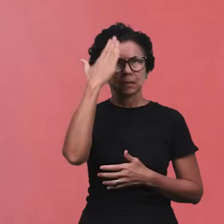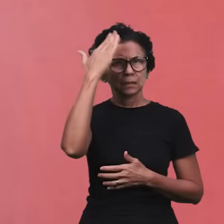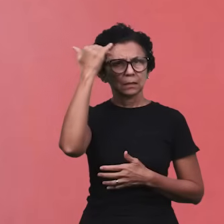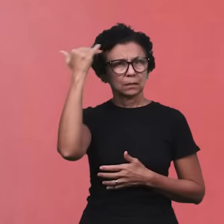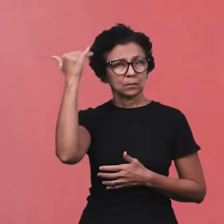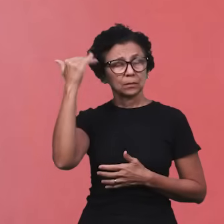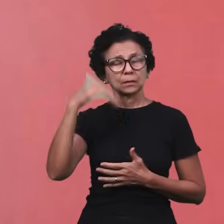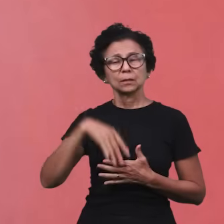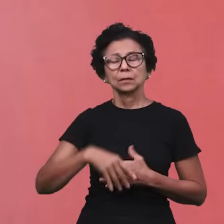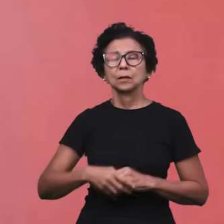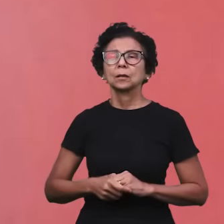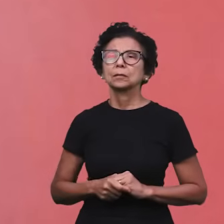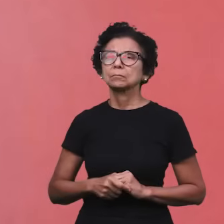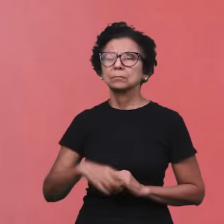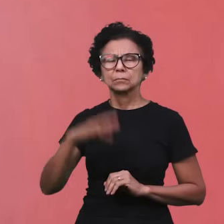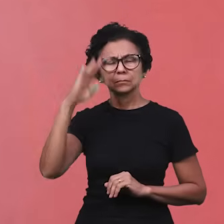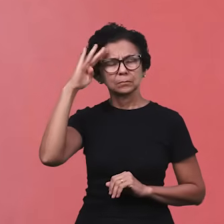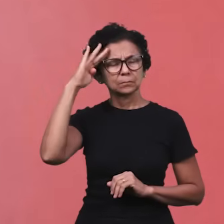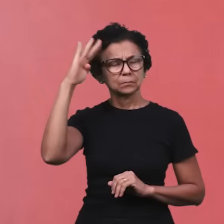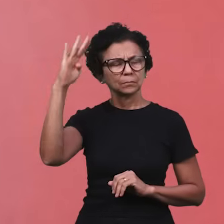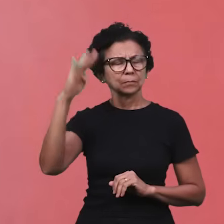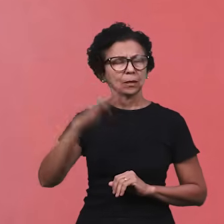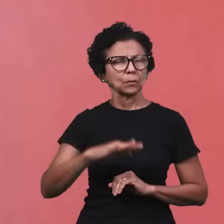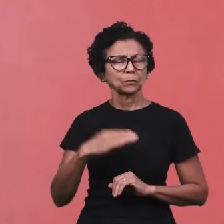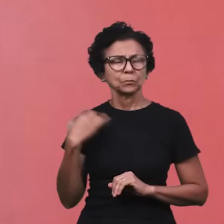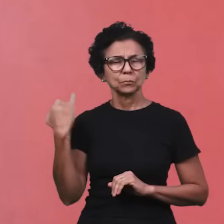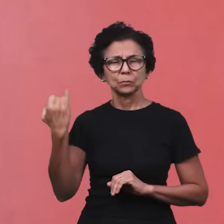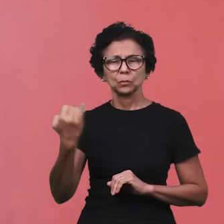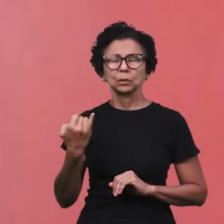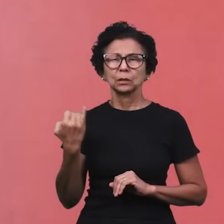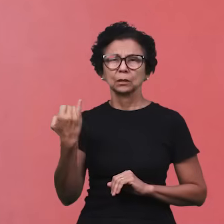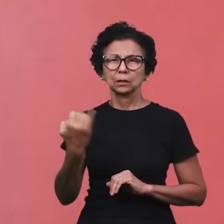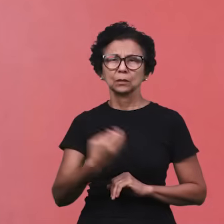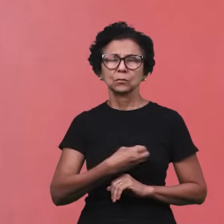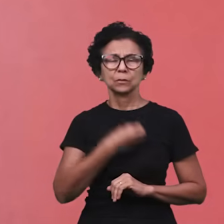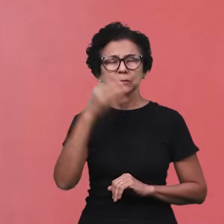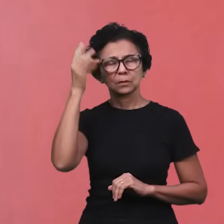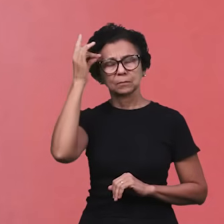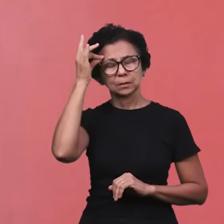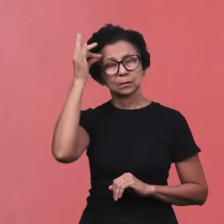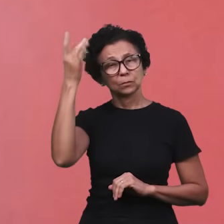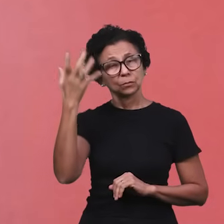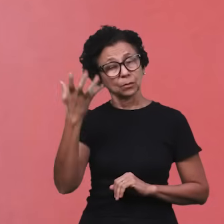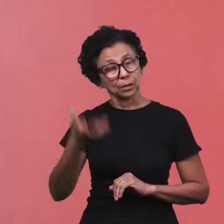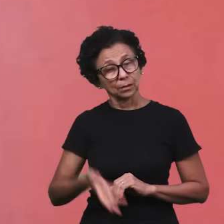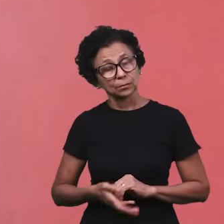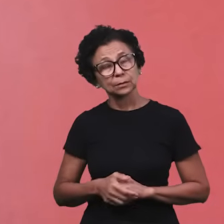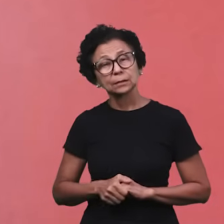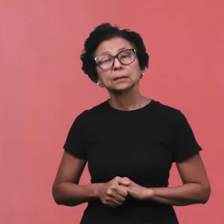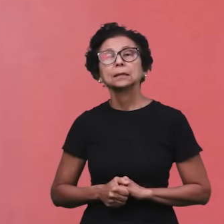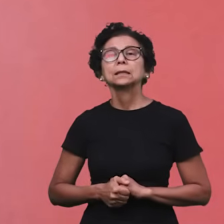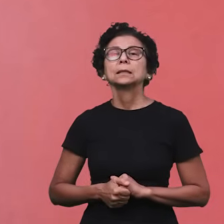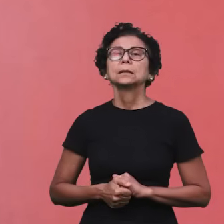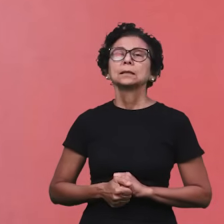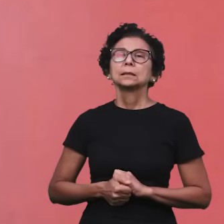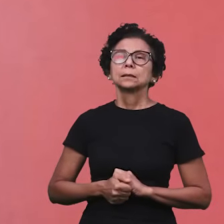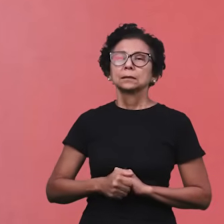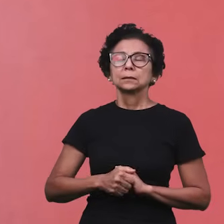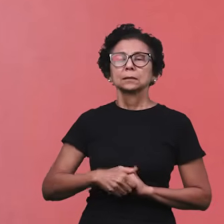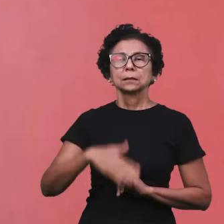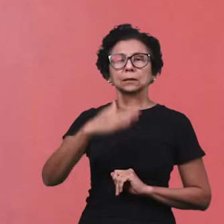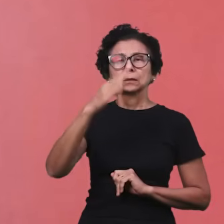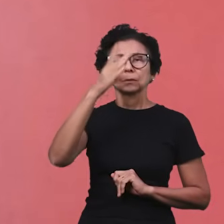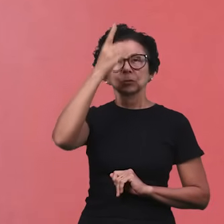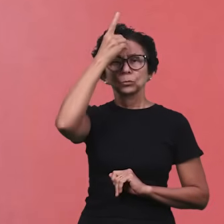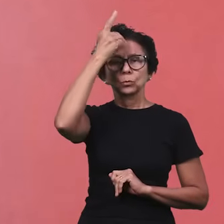é aquilo que é primordial para a edificação. A Bíblia diz que a sabedoria edificou a sua casa. Então Jesus ali, o cabeça da igreja,